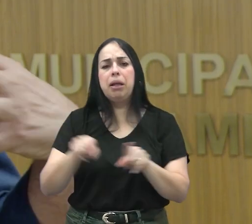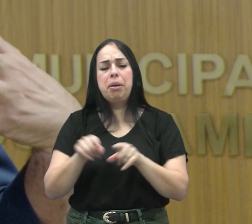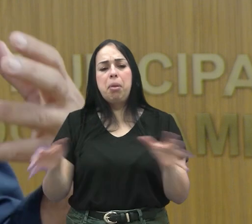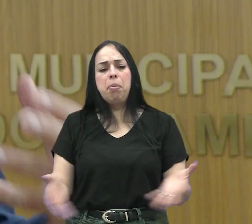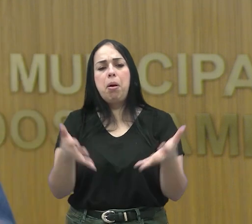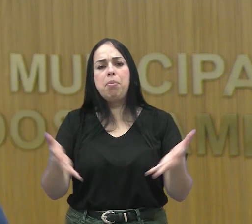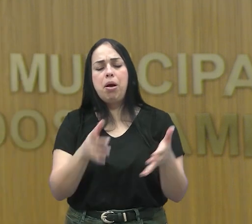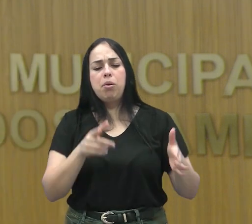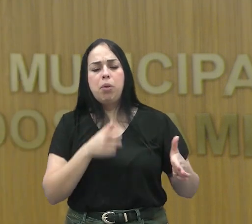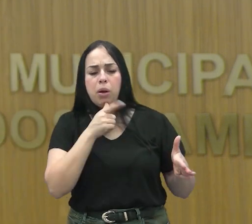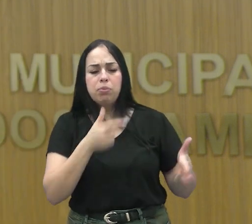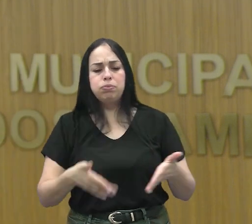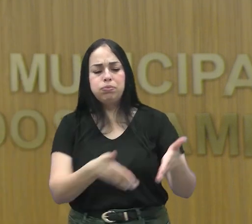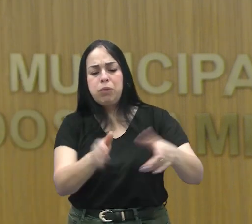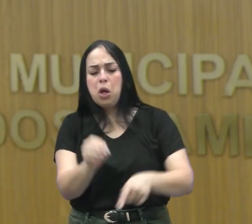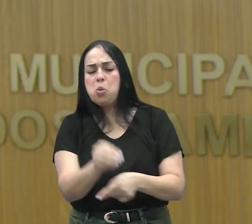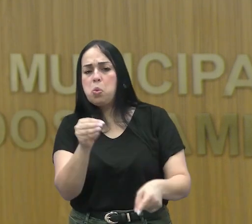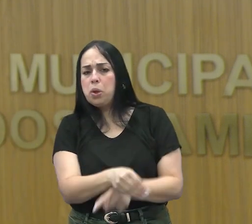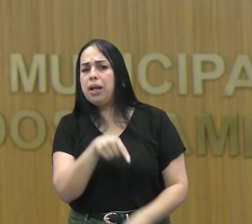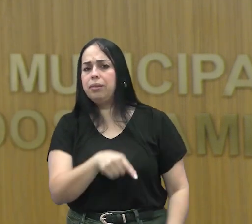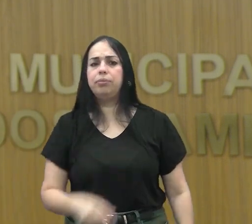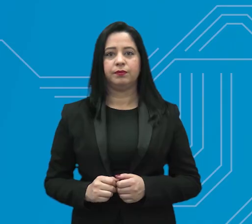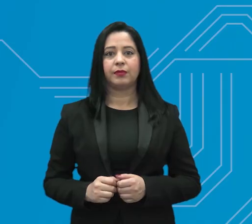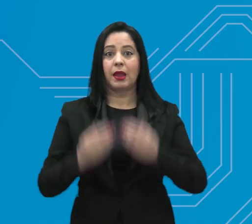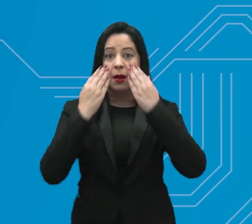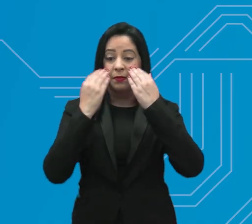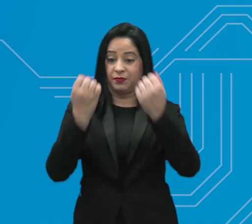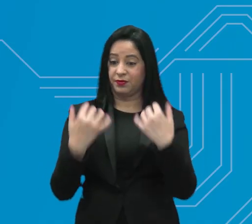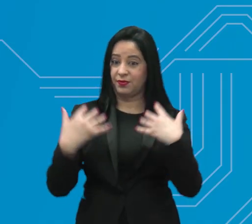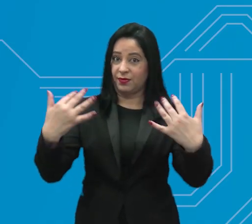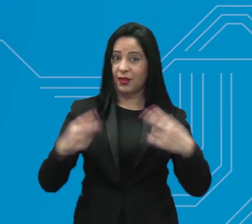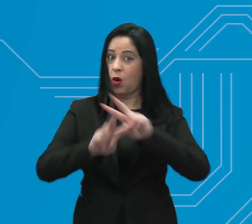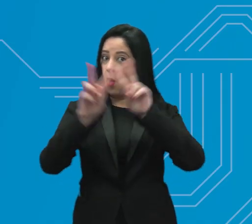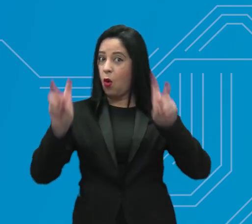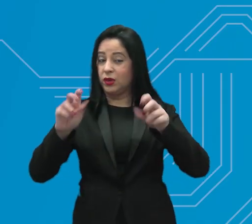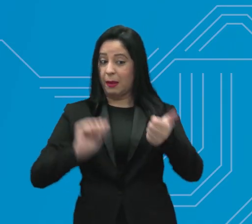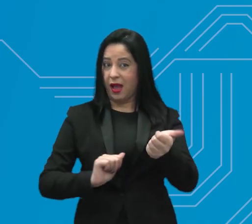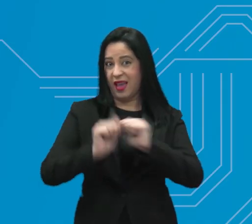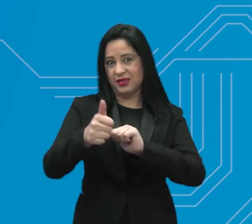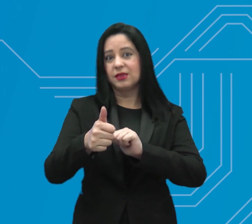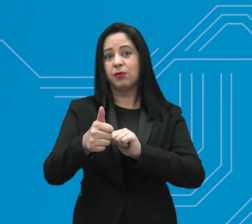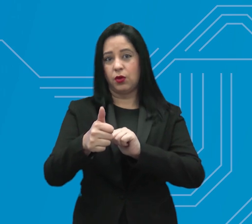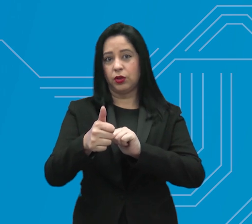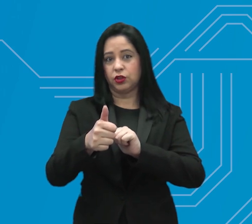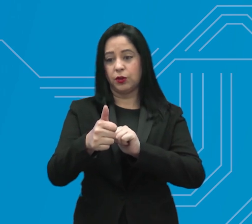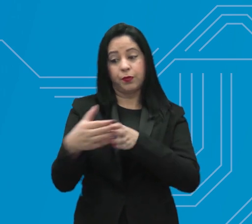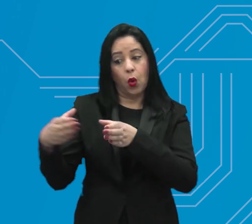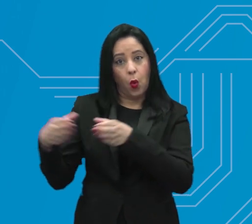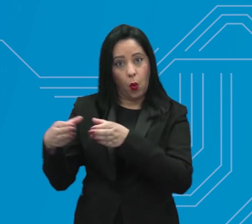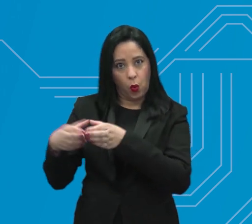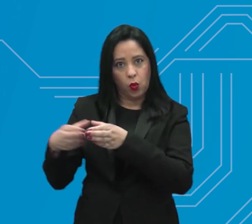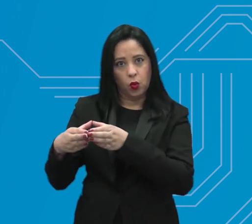para o fortalecimento da preservação do Rio Paraíba do Sul. E outra audiência pública debateu sobre o esporte